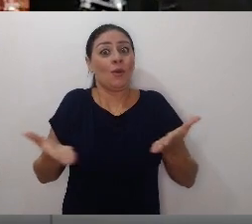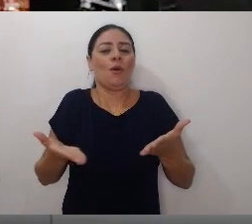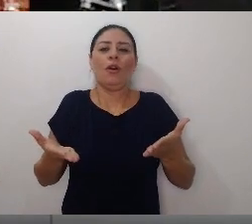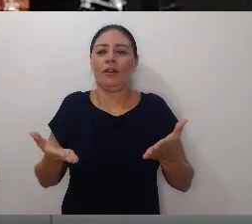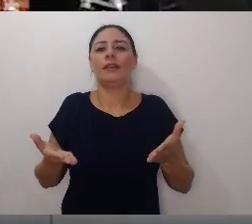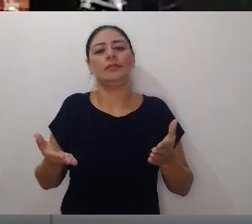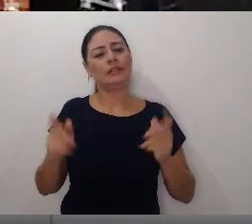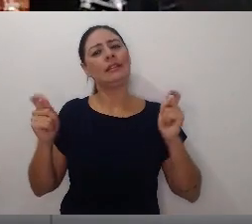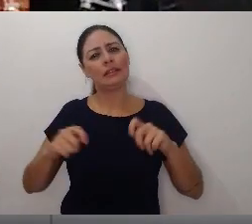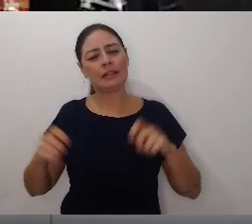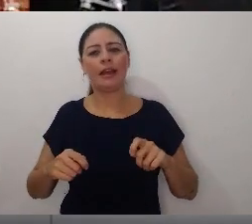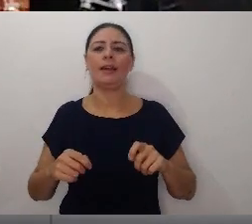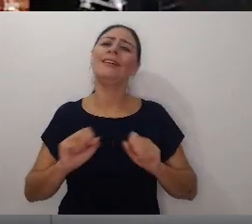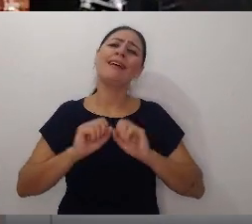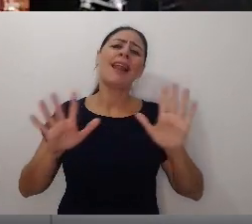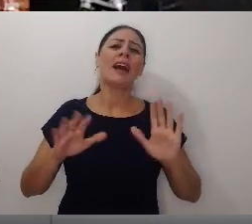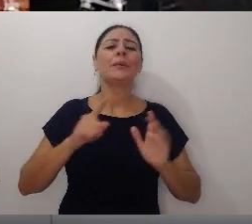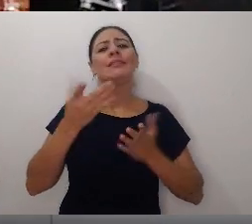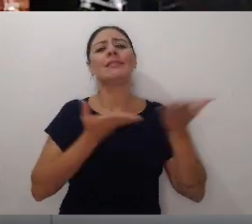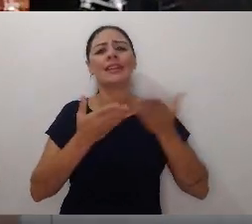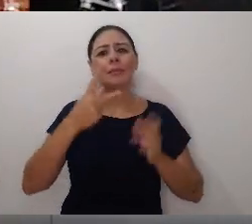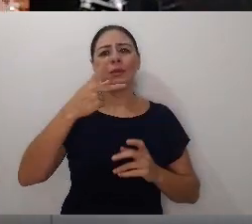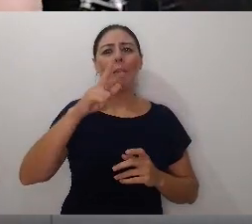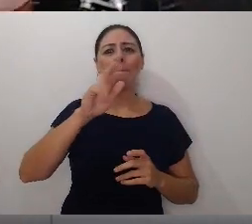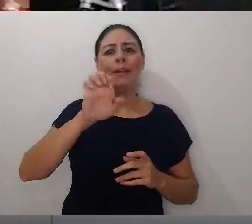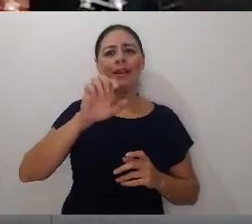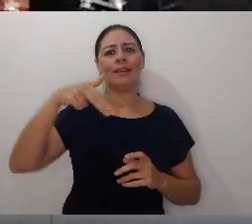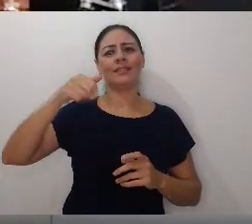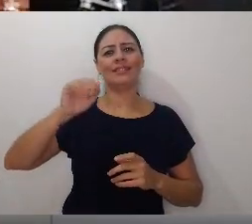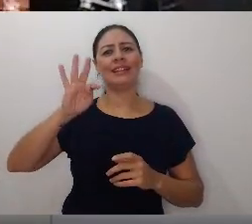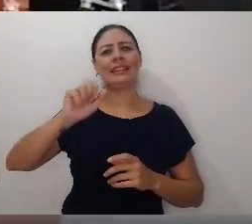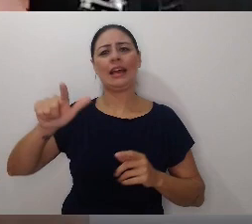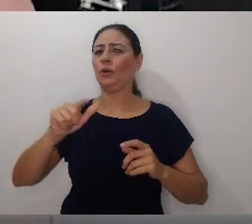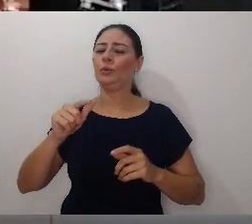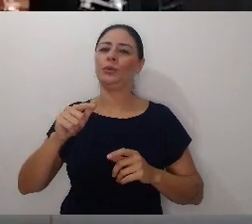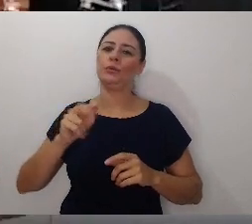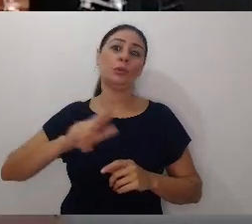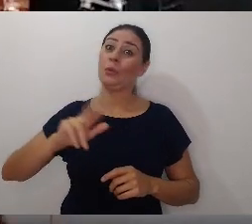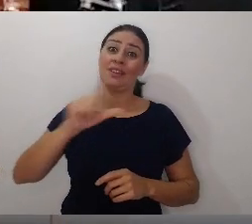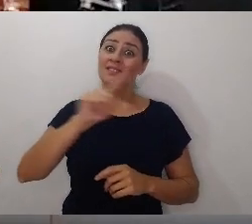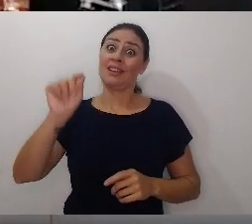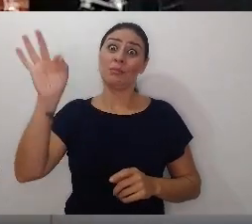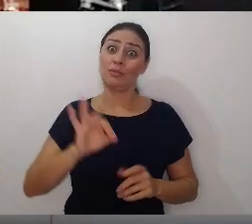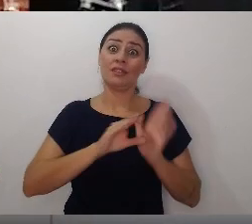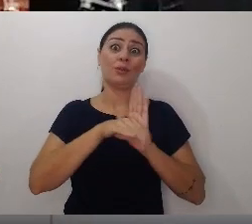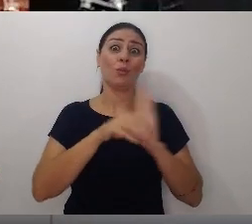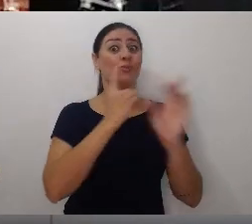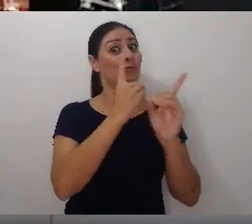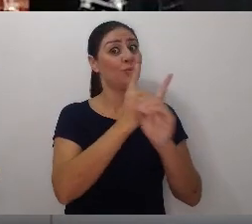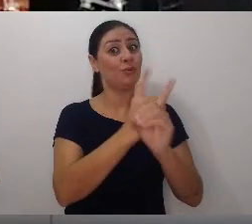ser esse ano, tem que, o pré-natal, que nem eu estava falando, não vai ser 100%, mas não